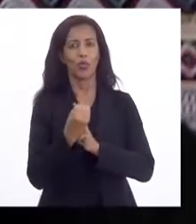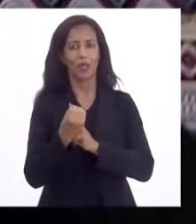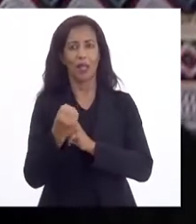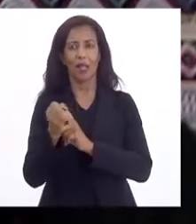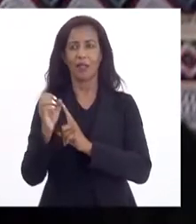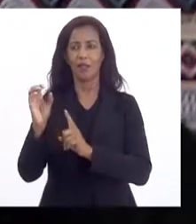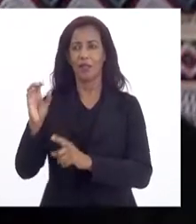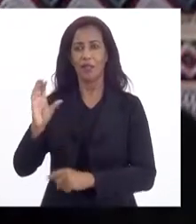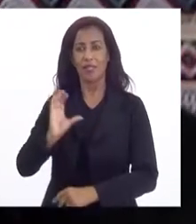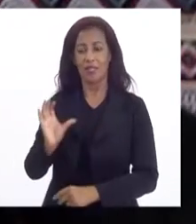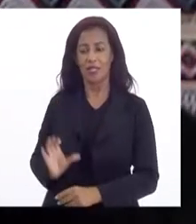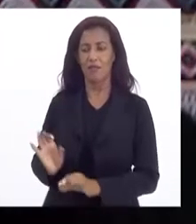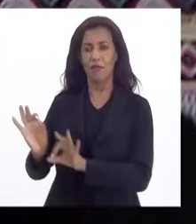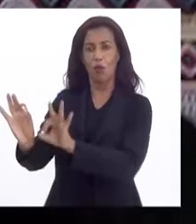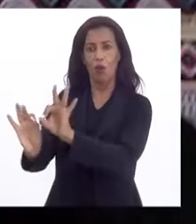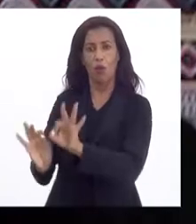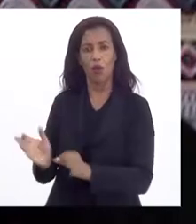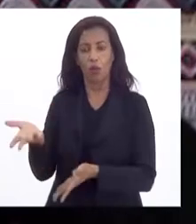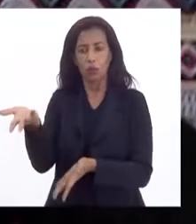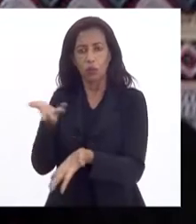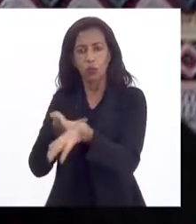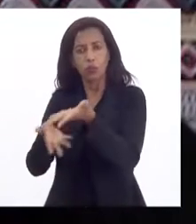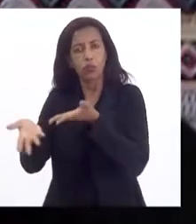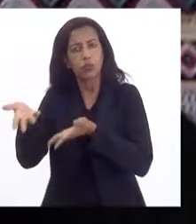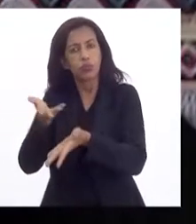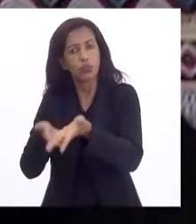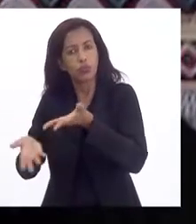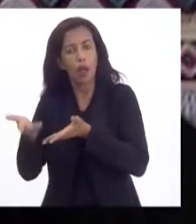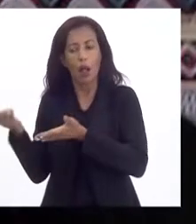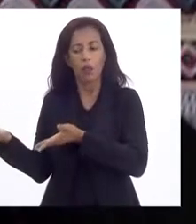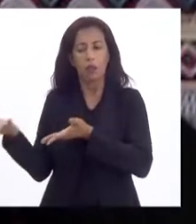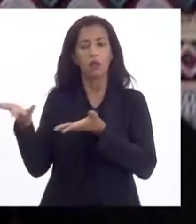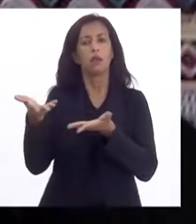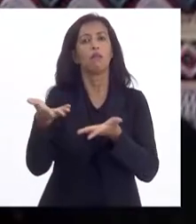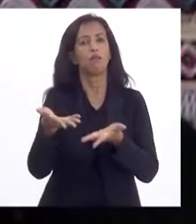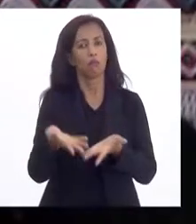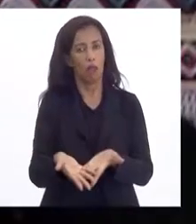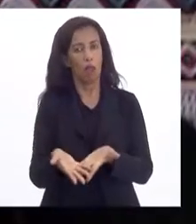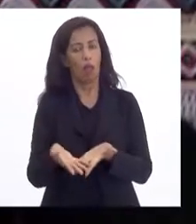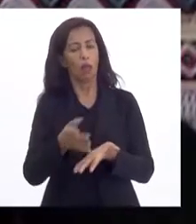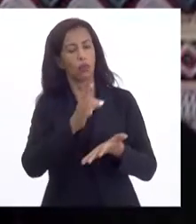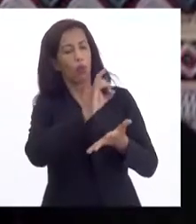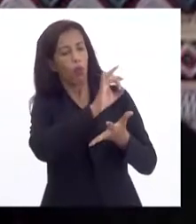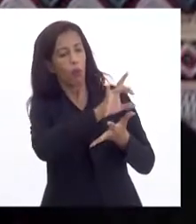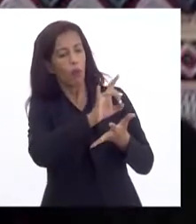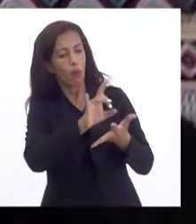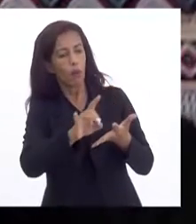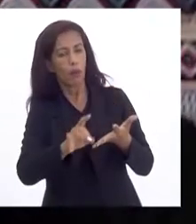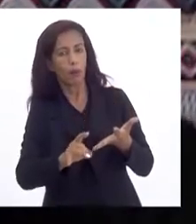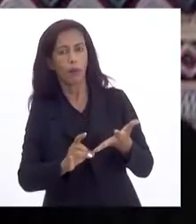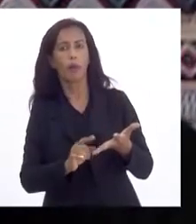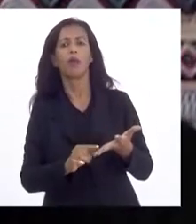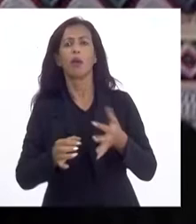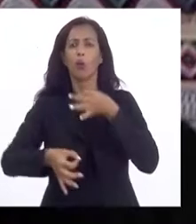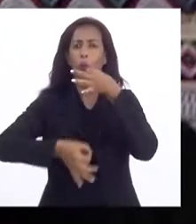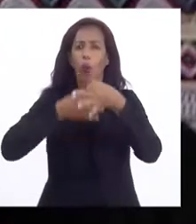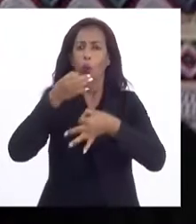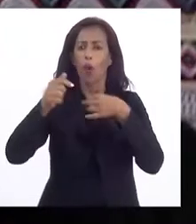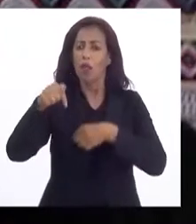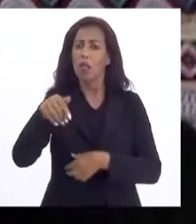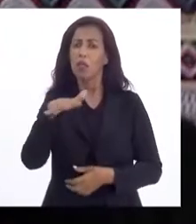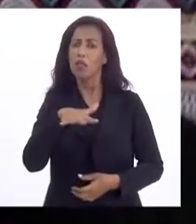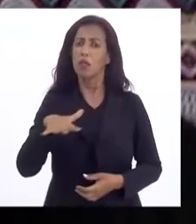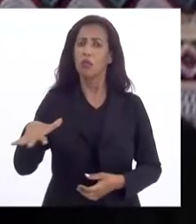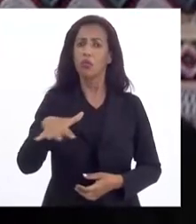também participar do debate, trazer as suas ponderações, e esse é um espaço que a gente